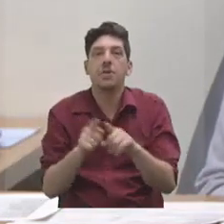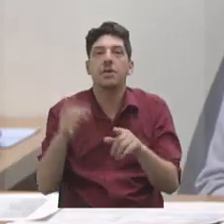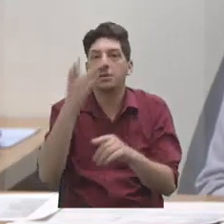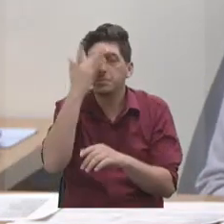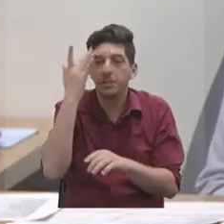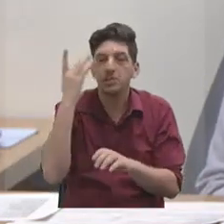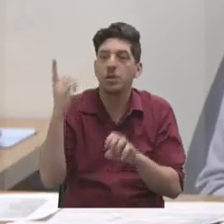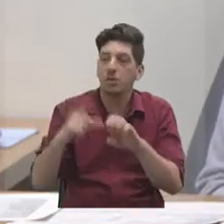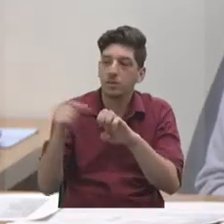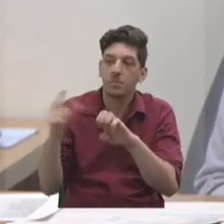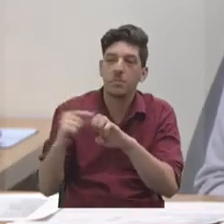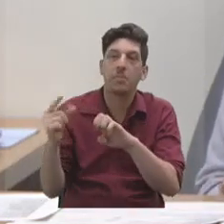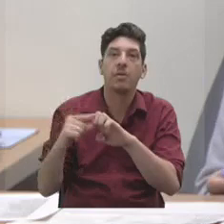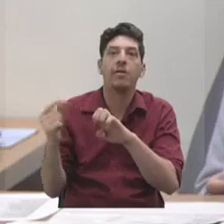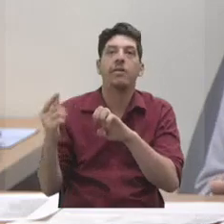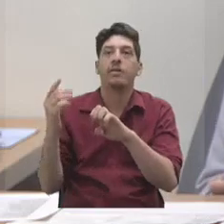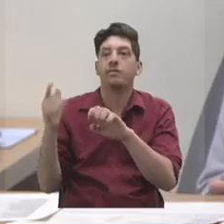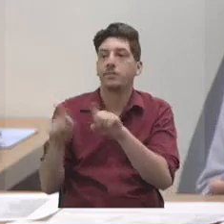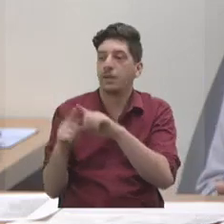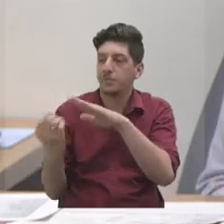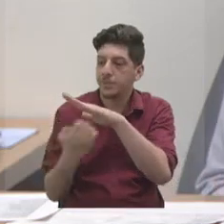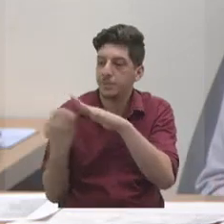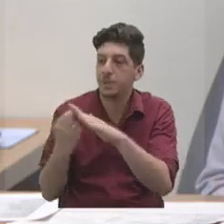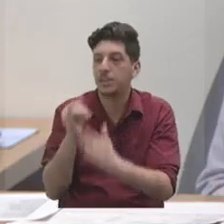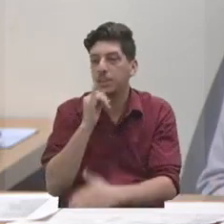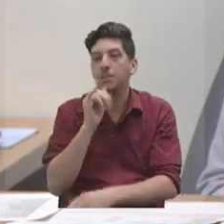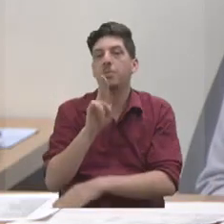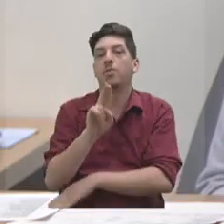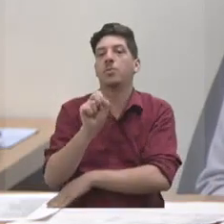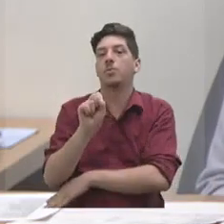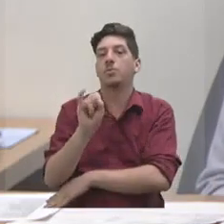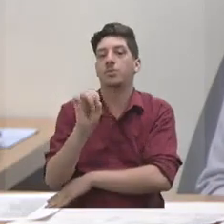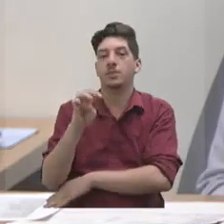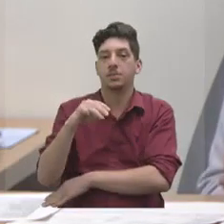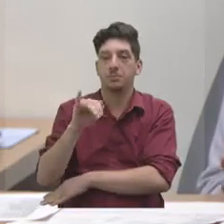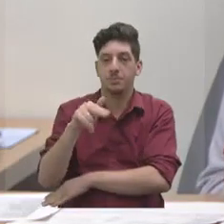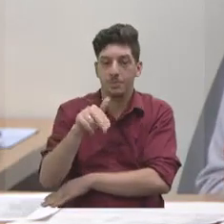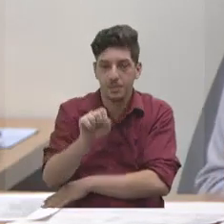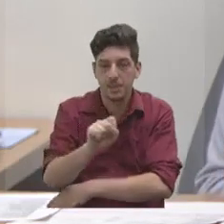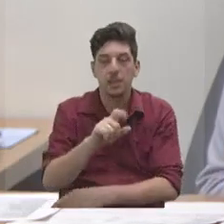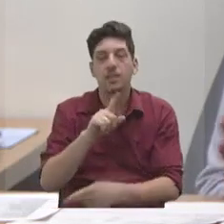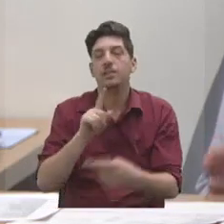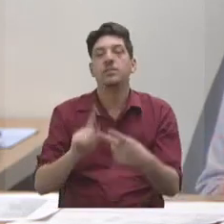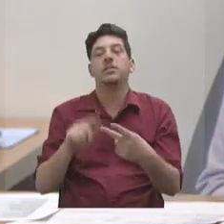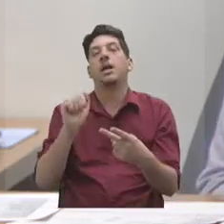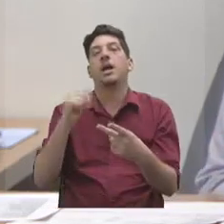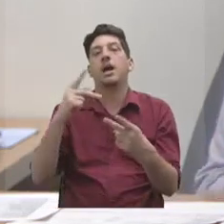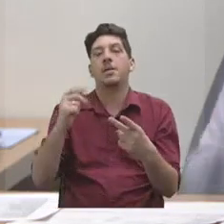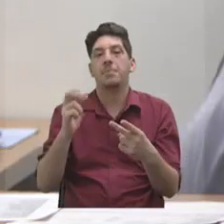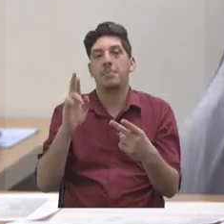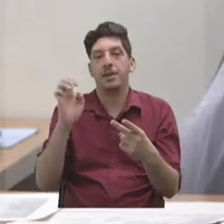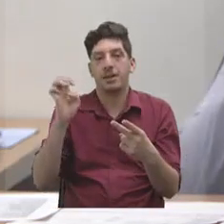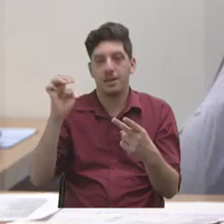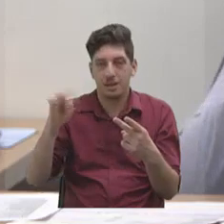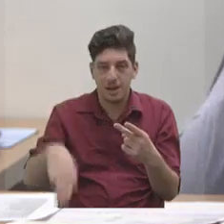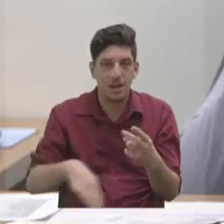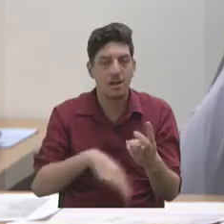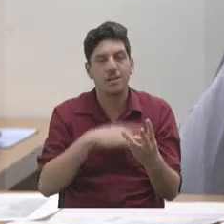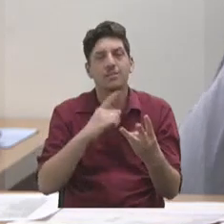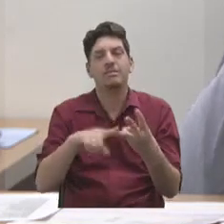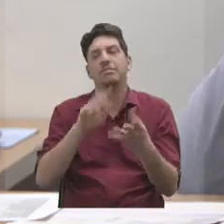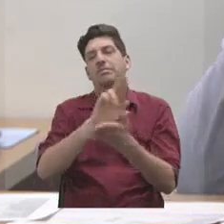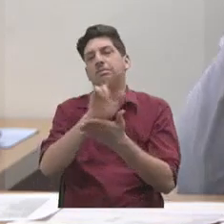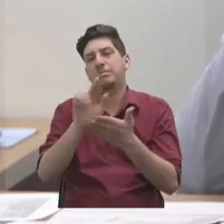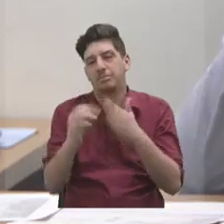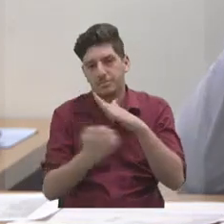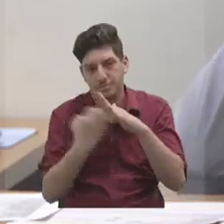onde tem empresas âncoras como Usiminas a esperança libra os próprios empresários desejam construir